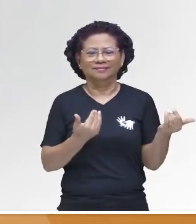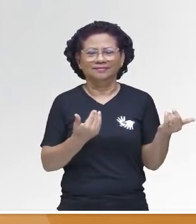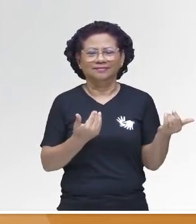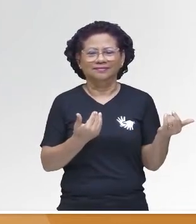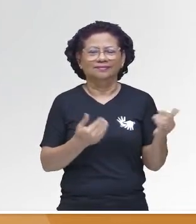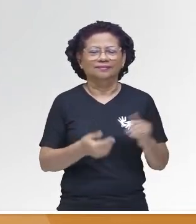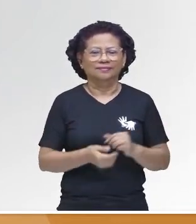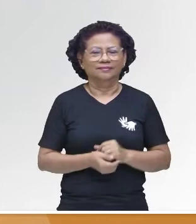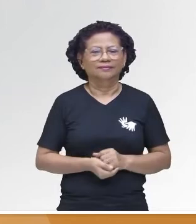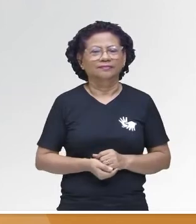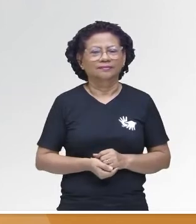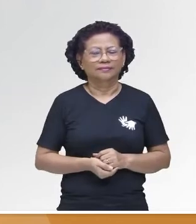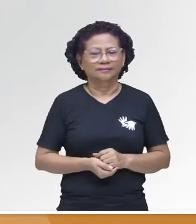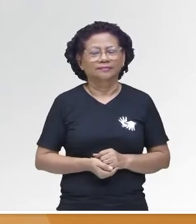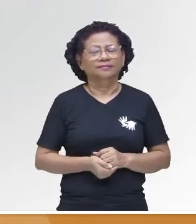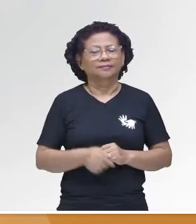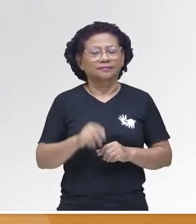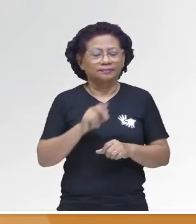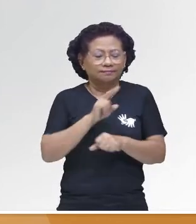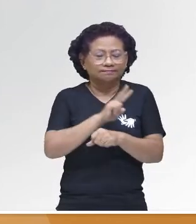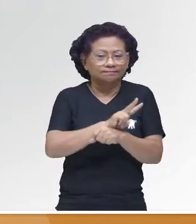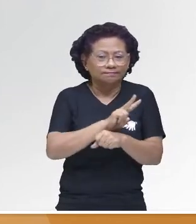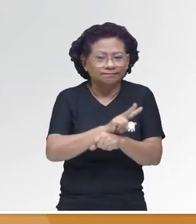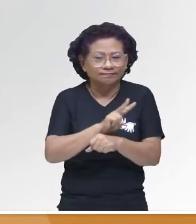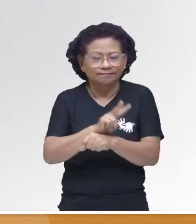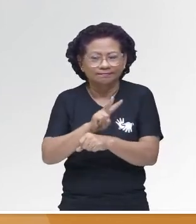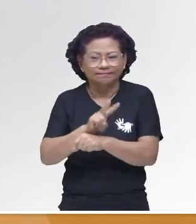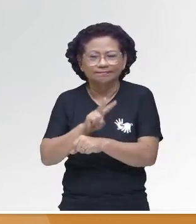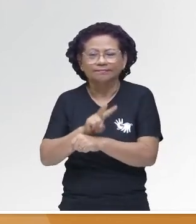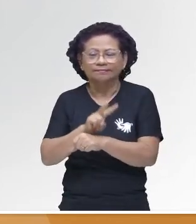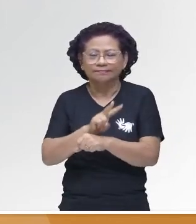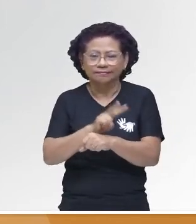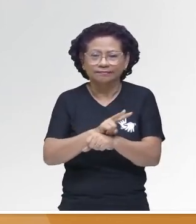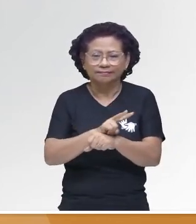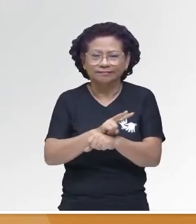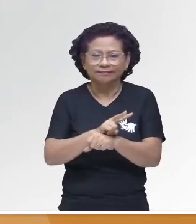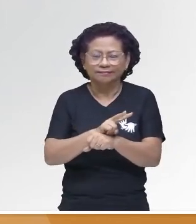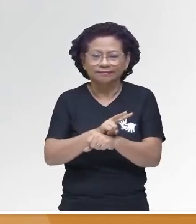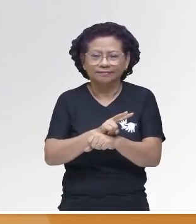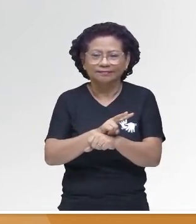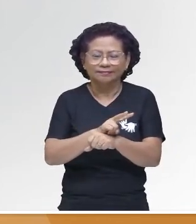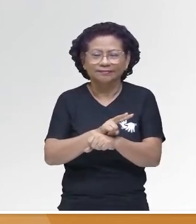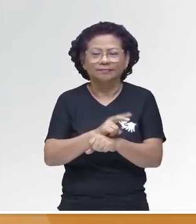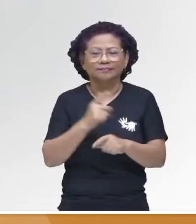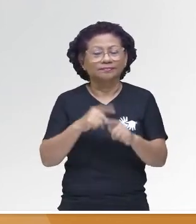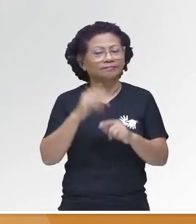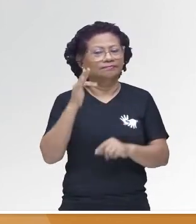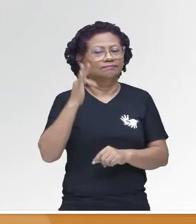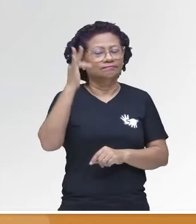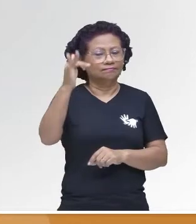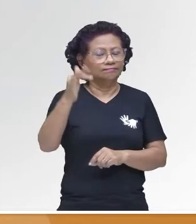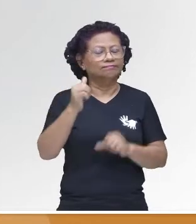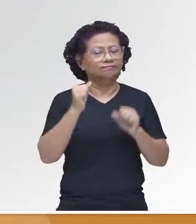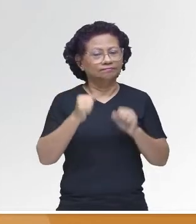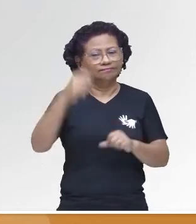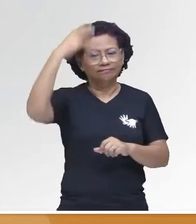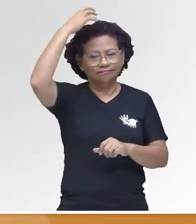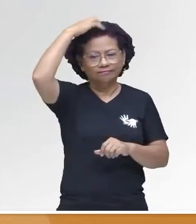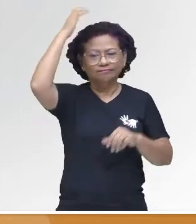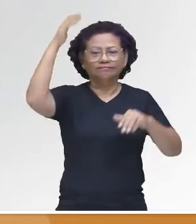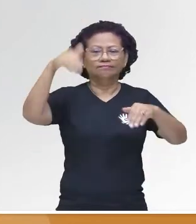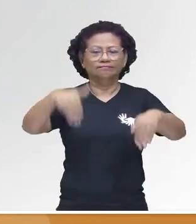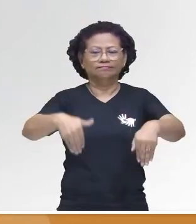regentes que estão cuidando dele, tá? Que estão cuidando no governo para que ele assuma. E nesse momento ele vai